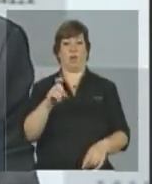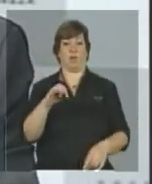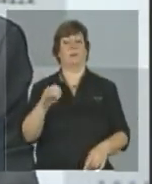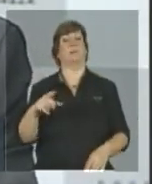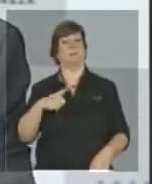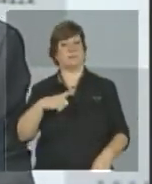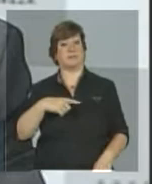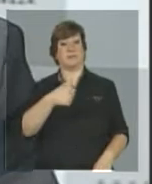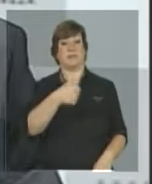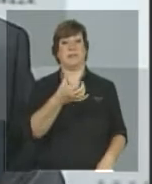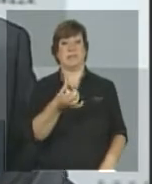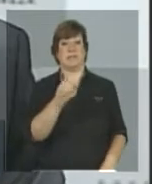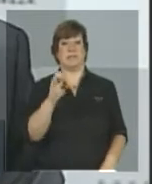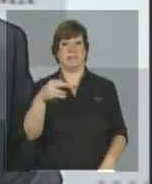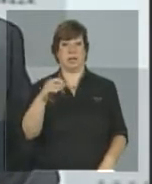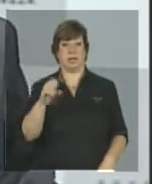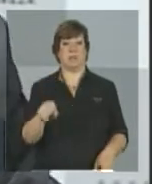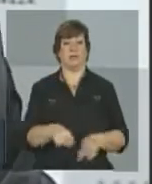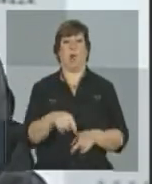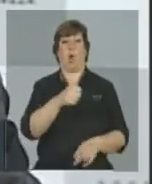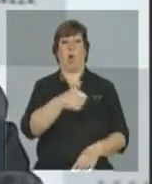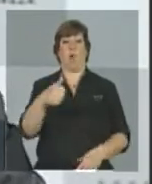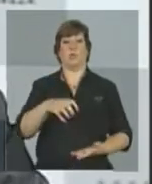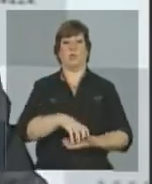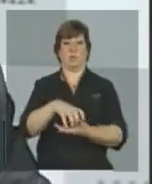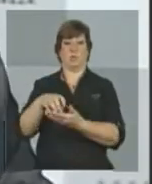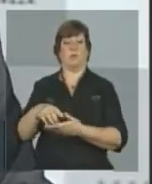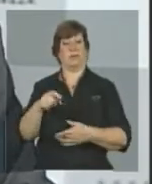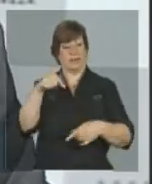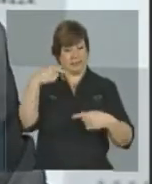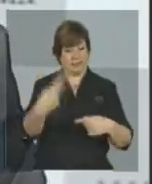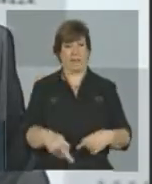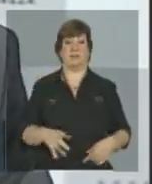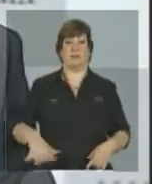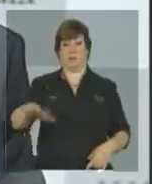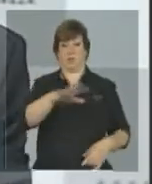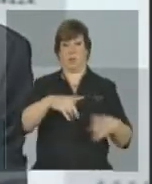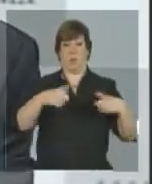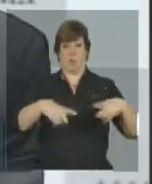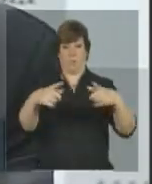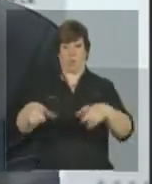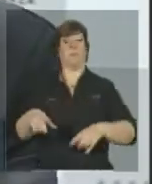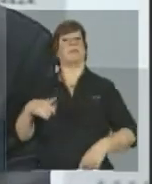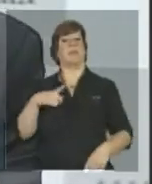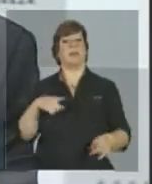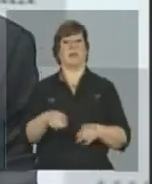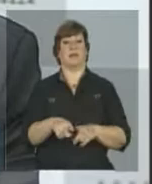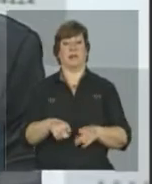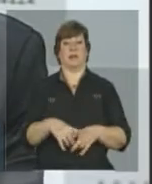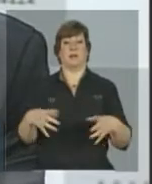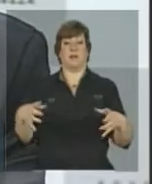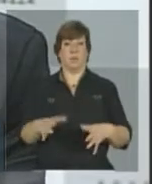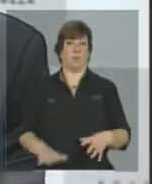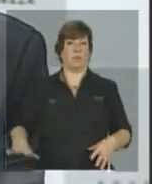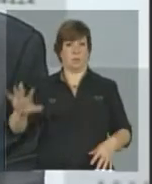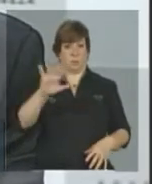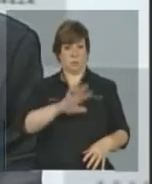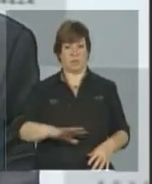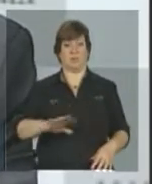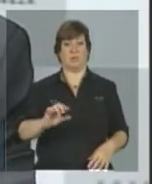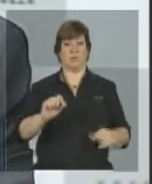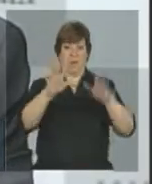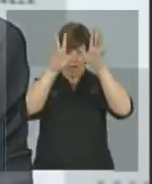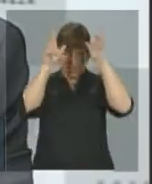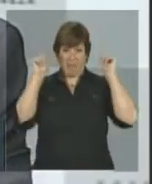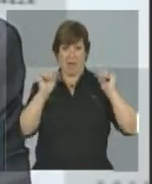equipes nessas regiões, né? Nós conseguimos fazer visitas técnicas do Ministério em 14 estados, entre eles o Acre, o Amazonas,